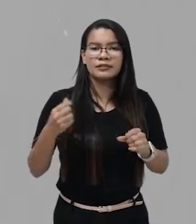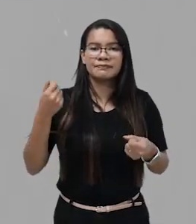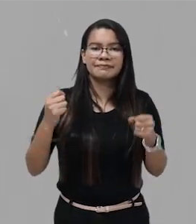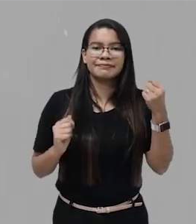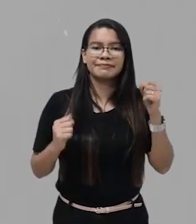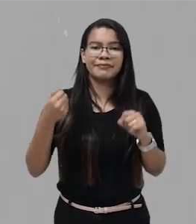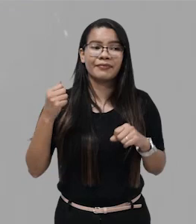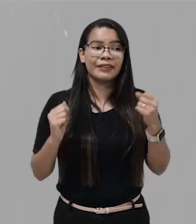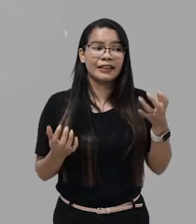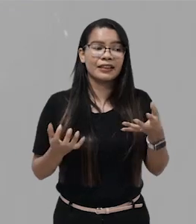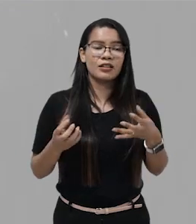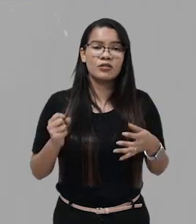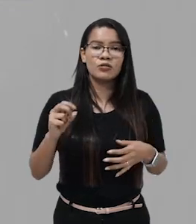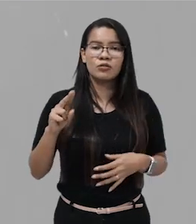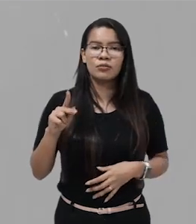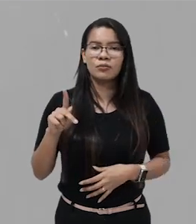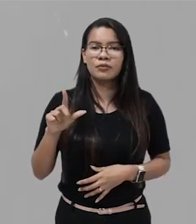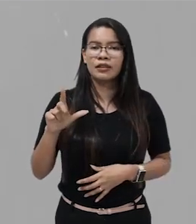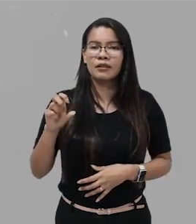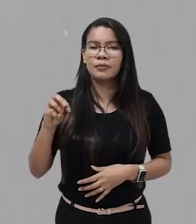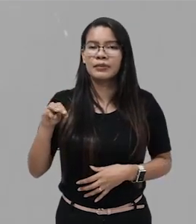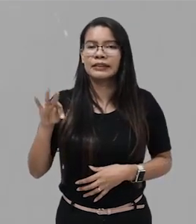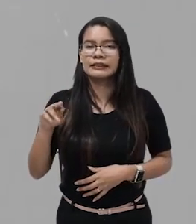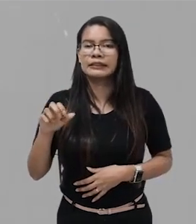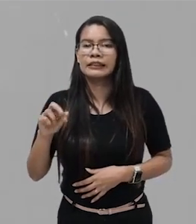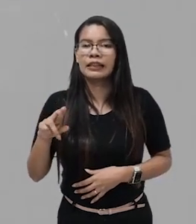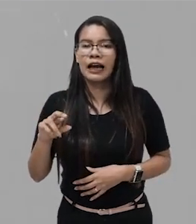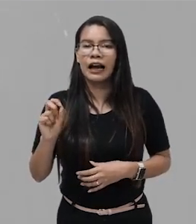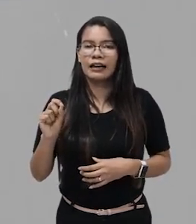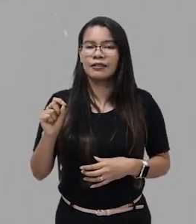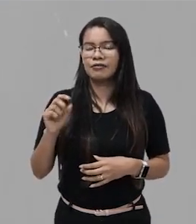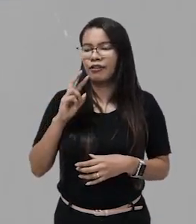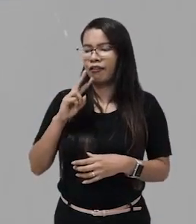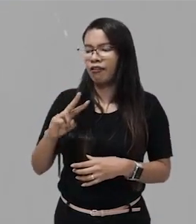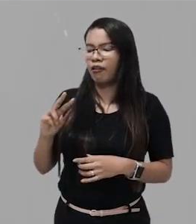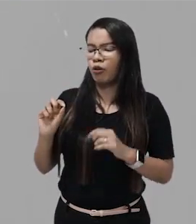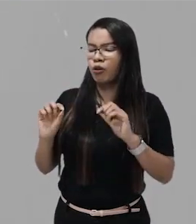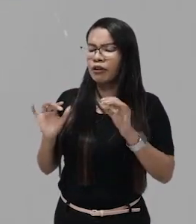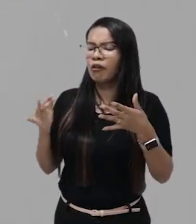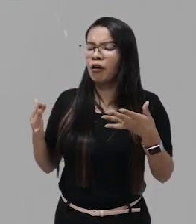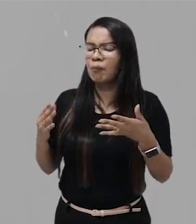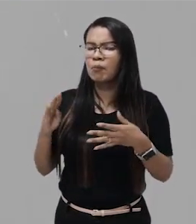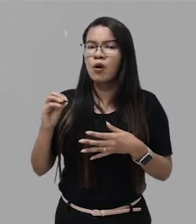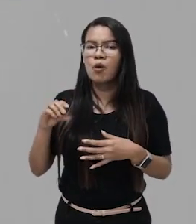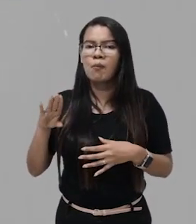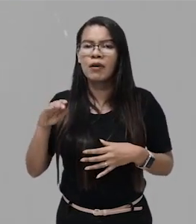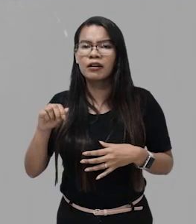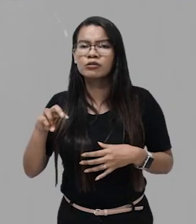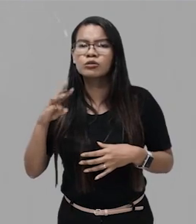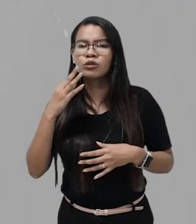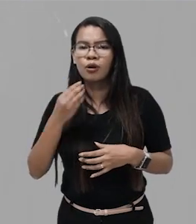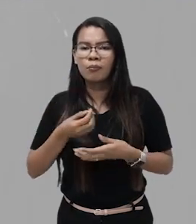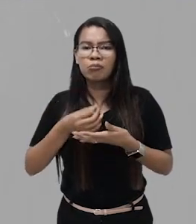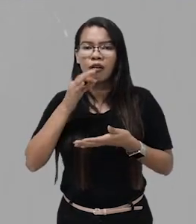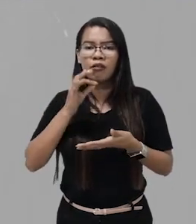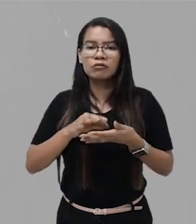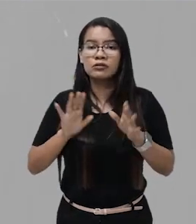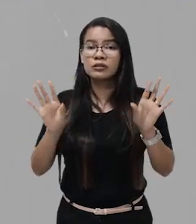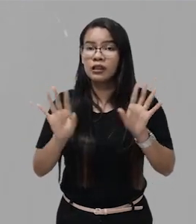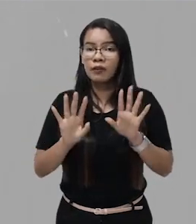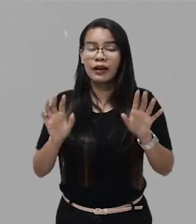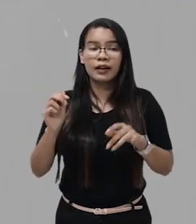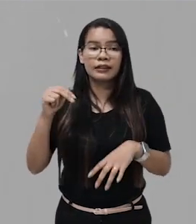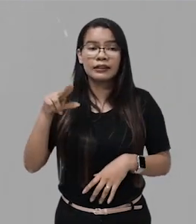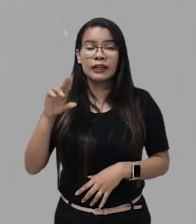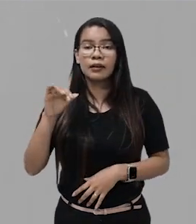começa, a mãe dele é a primeira a dizer: o que é essa bomba aí que tu está tomando? Isso aqui não é anabolizante, tá certo? Isso aqui são suplementos,